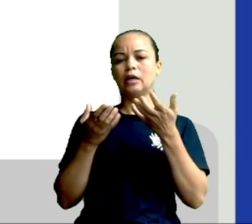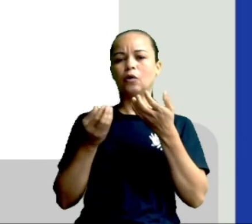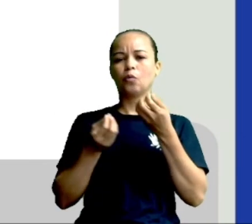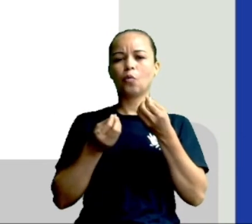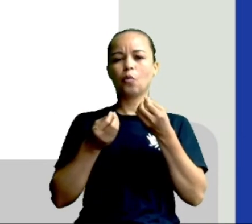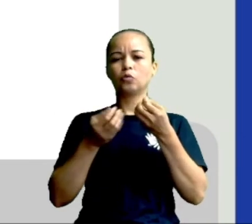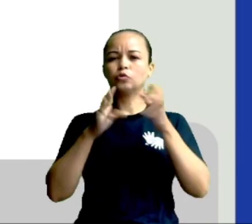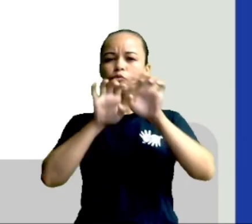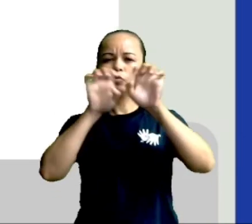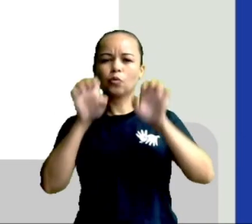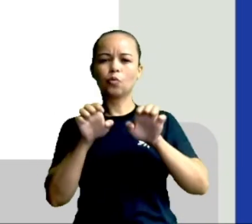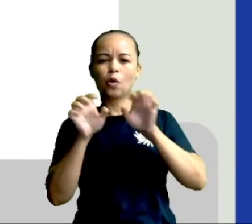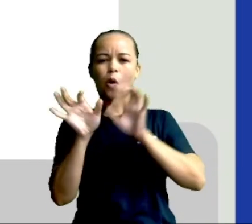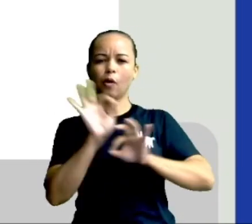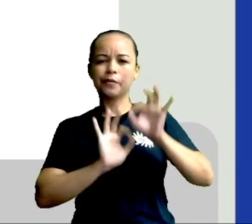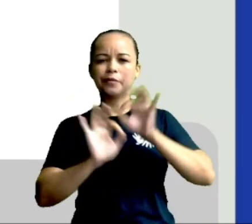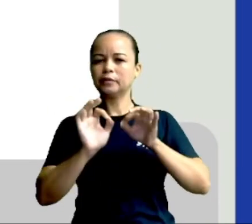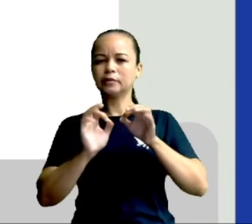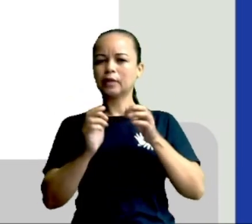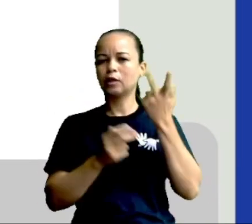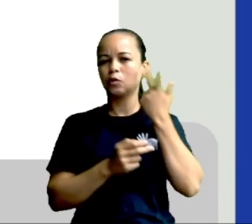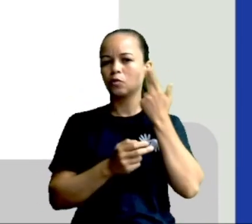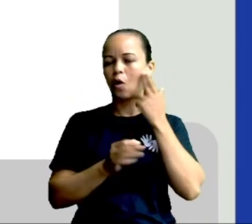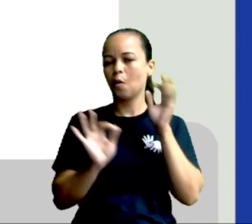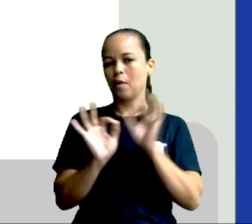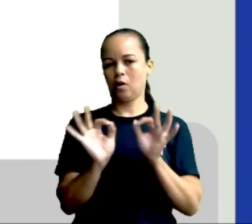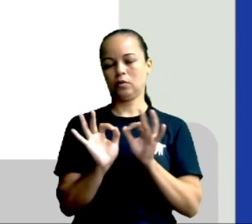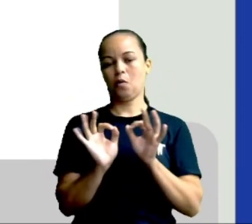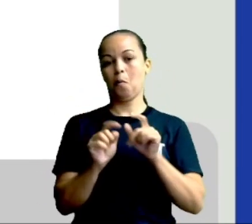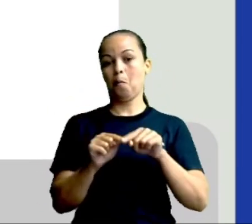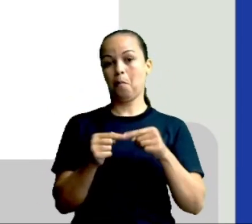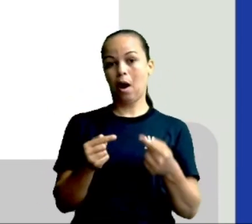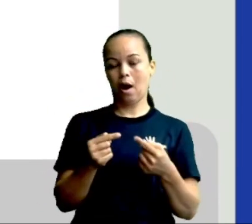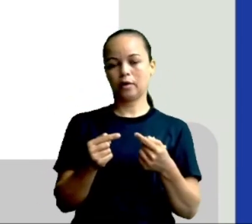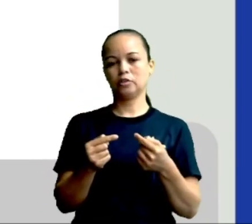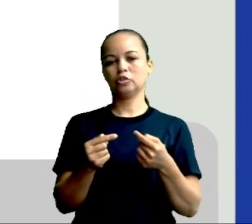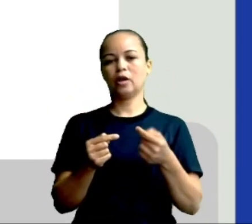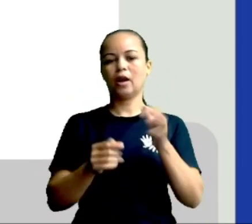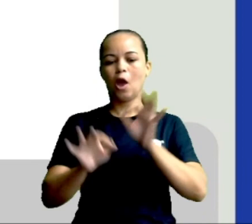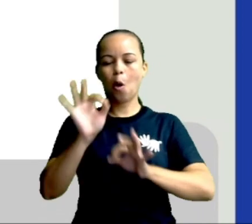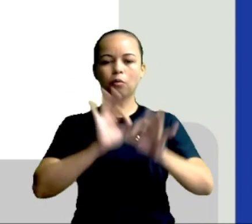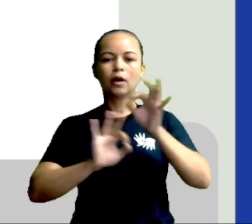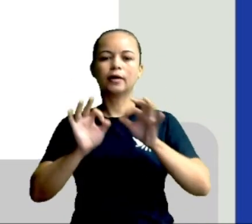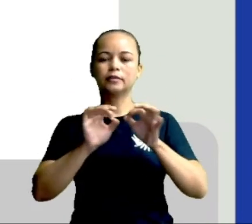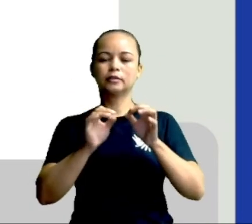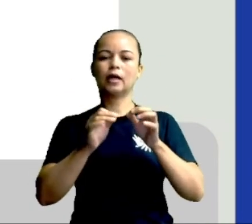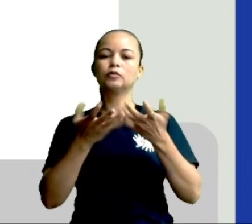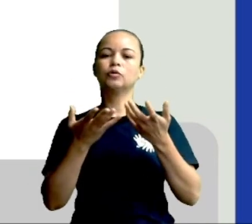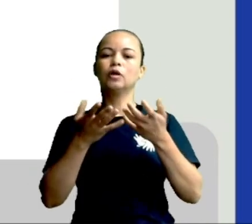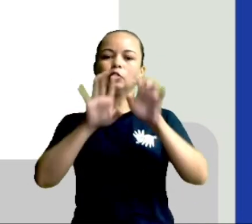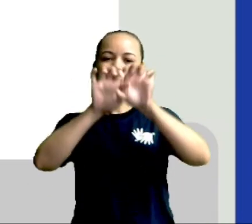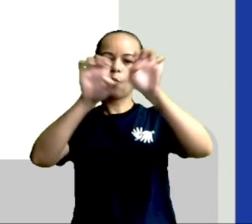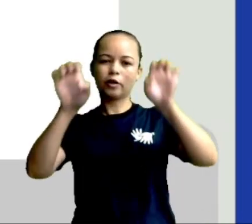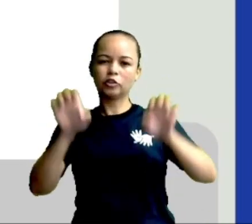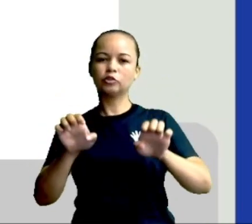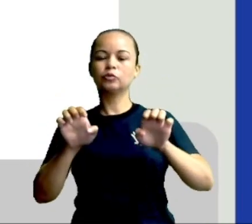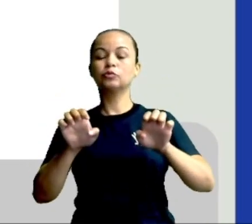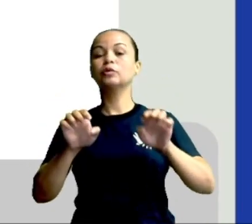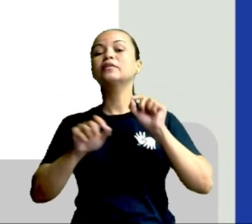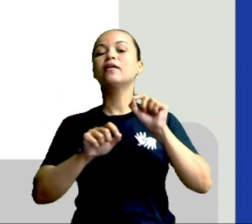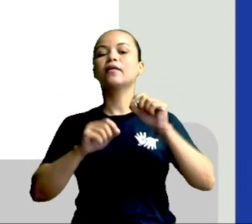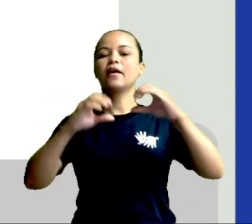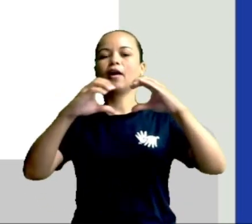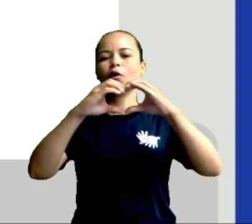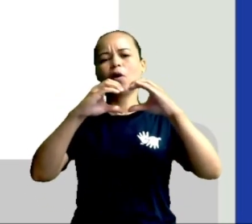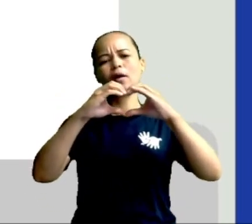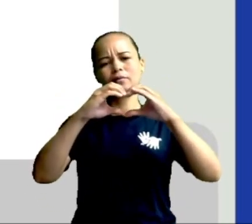comum, mas ele é construído num formato, numa estrutura de